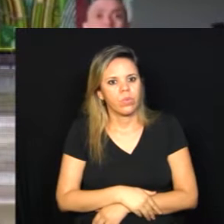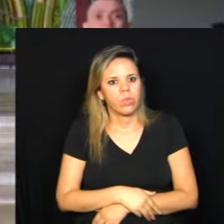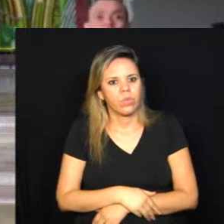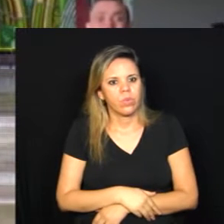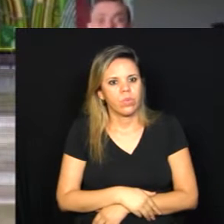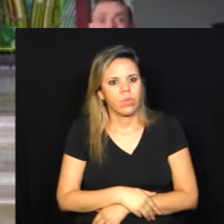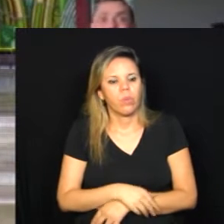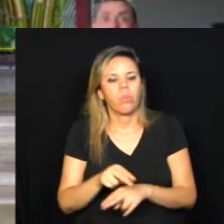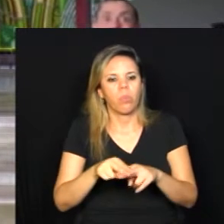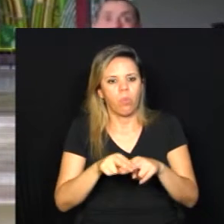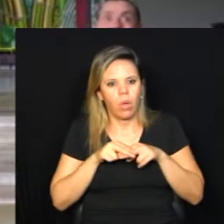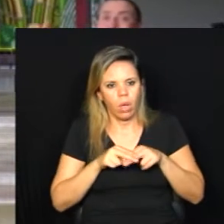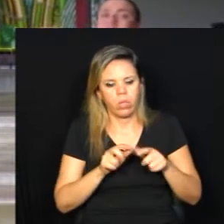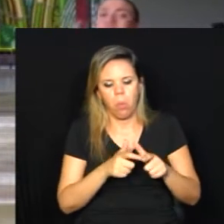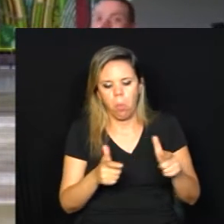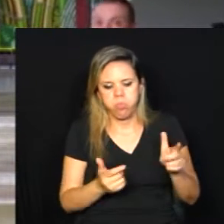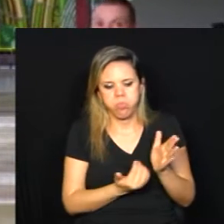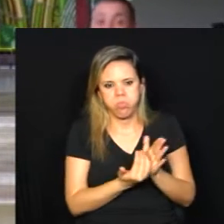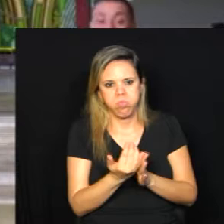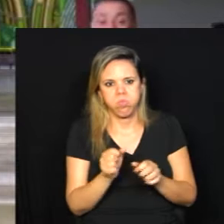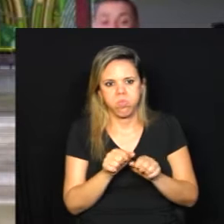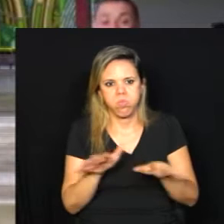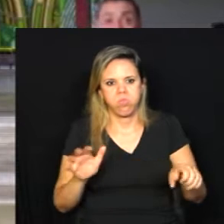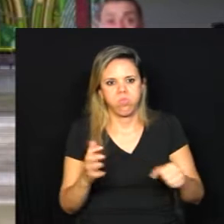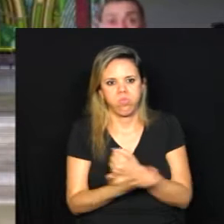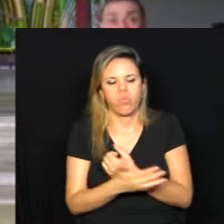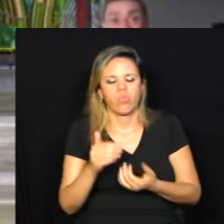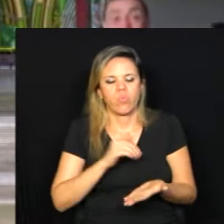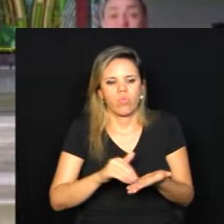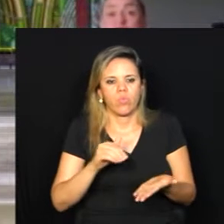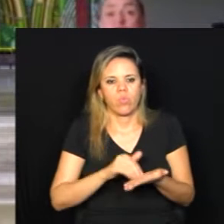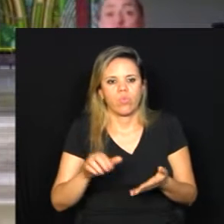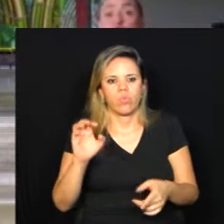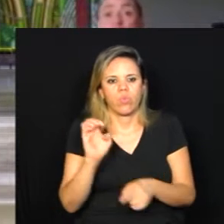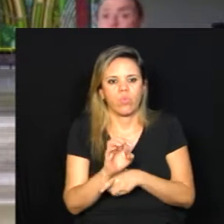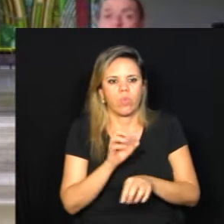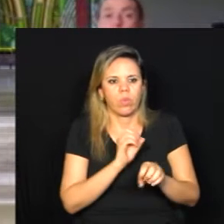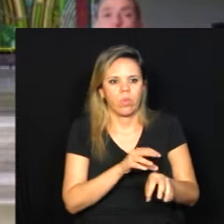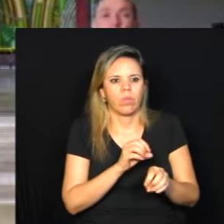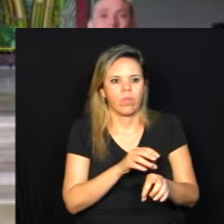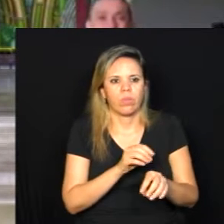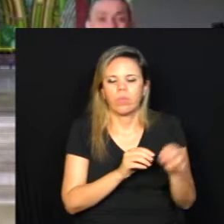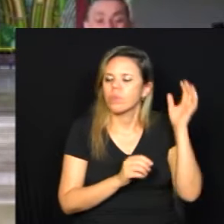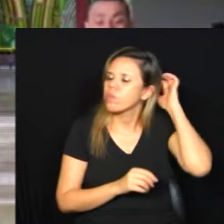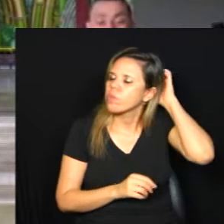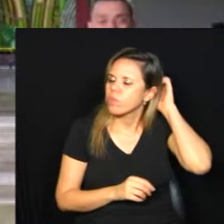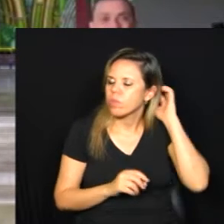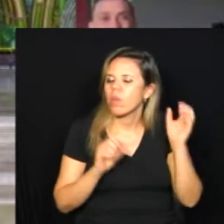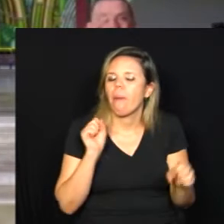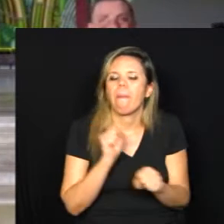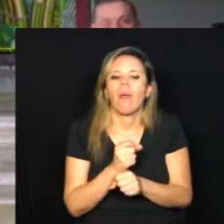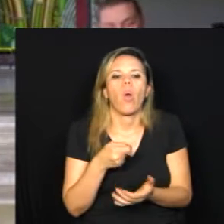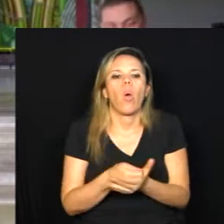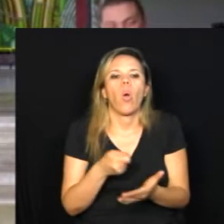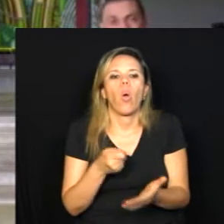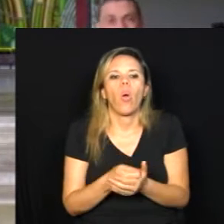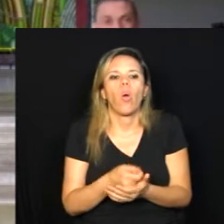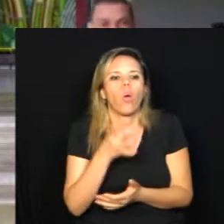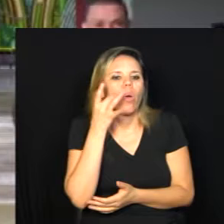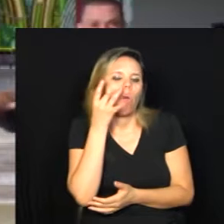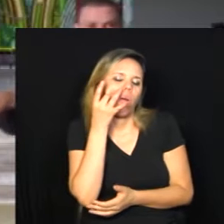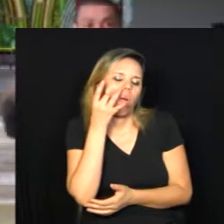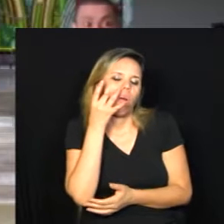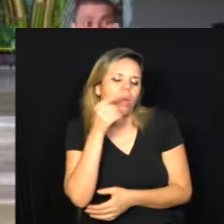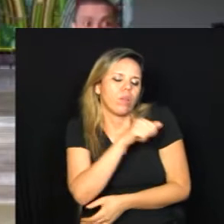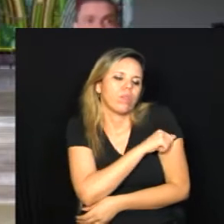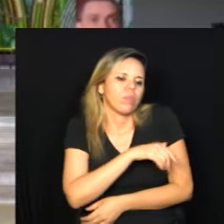Devido exatamente ao crescimento da pandemia, a Secretaria Estadual de Educação está suspendendo a obrigatoriedade da presença física